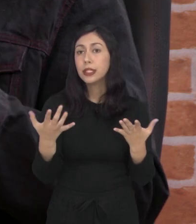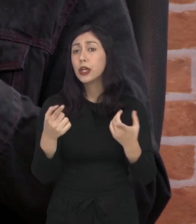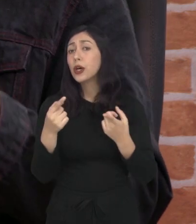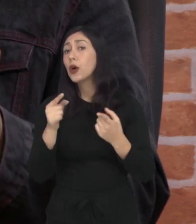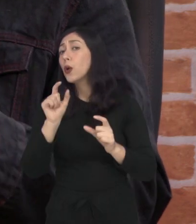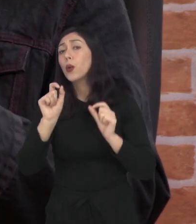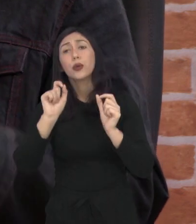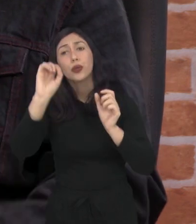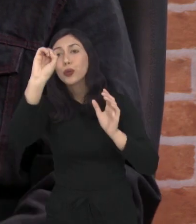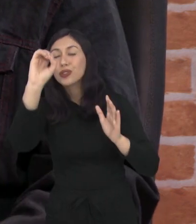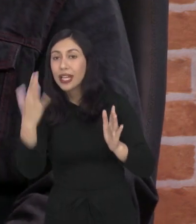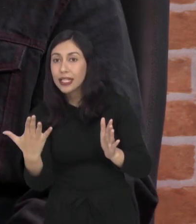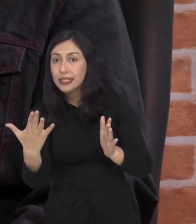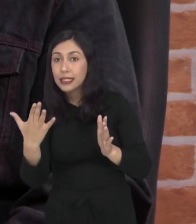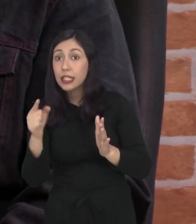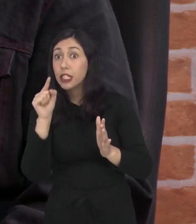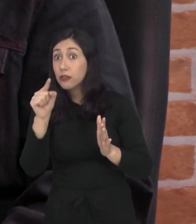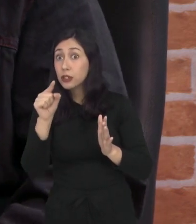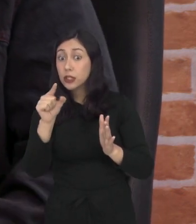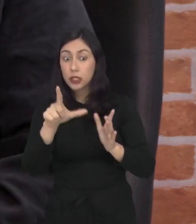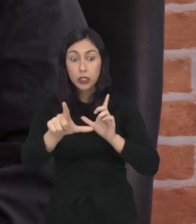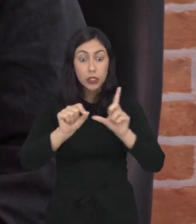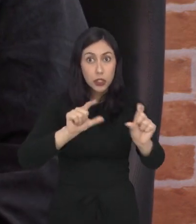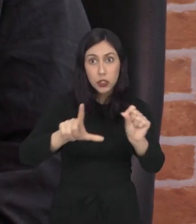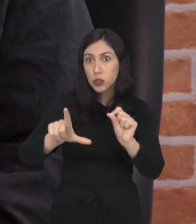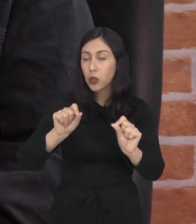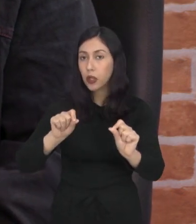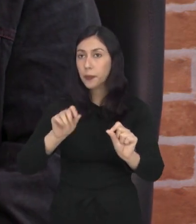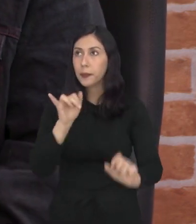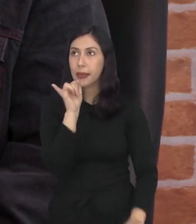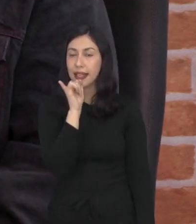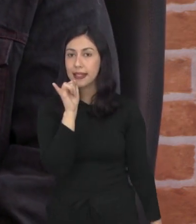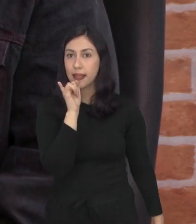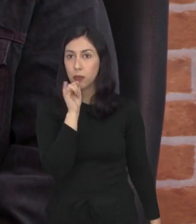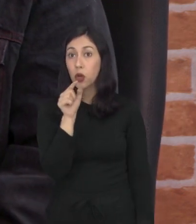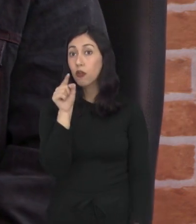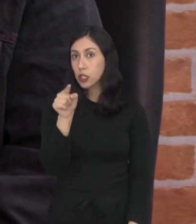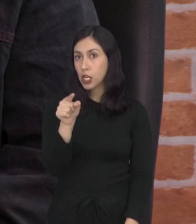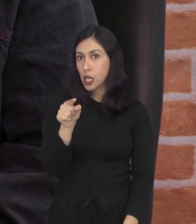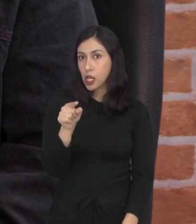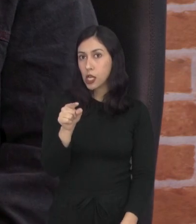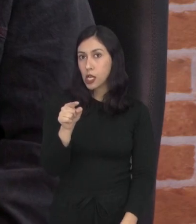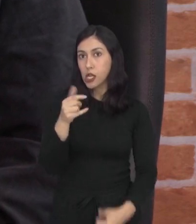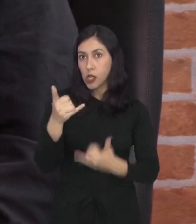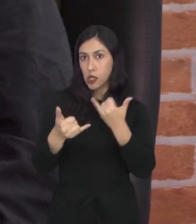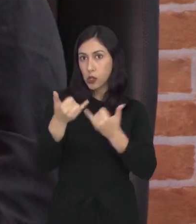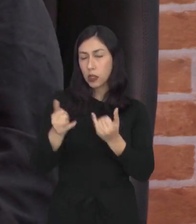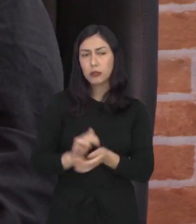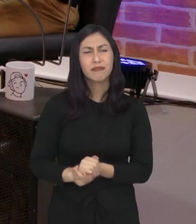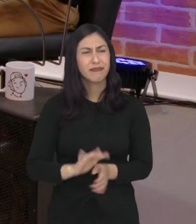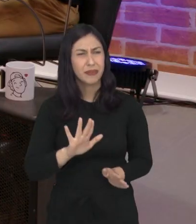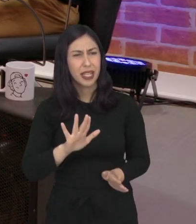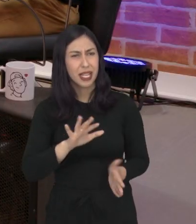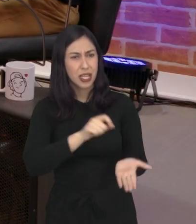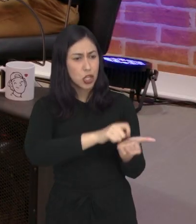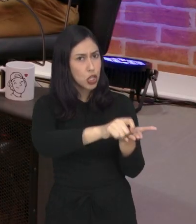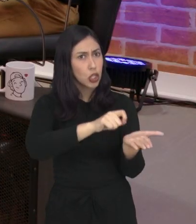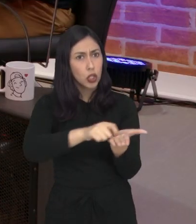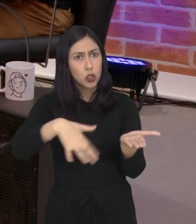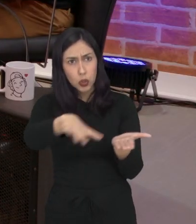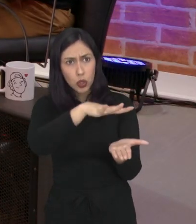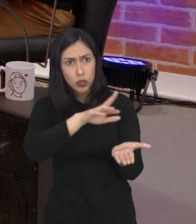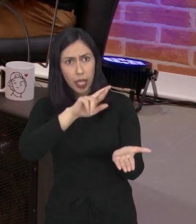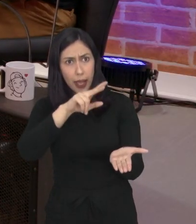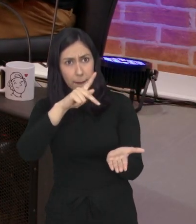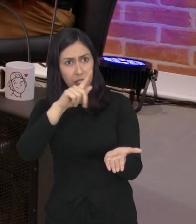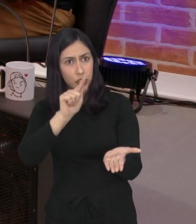que está acontecendo no mundo, e você vai reagir a esse mundo. Então, por exemplo, você está jogando RPG... Uma Pode dúvida, falar. todo jogo de tabuleiro é RPG? Não.